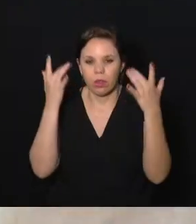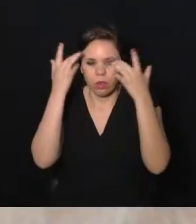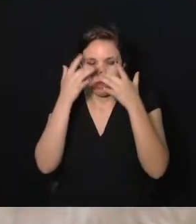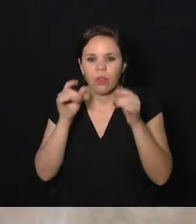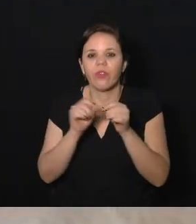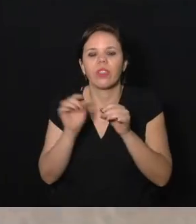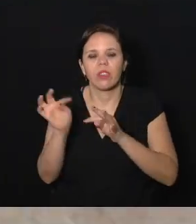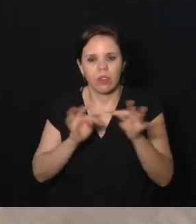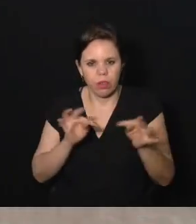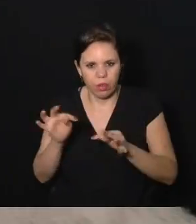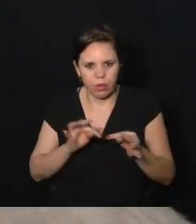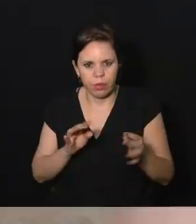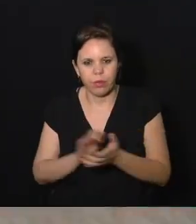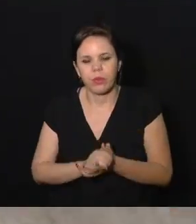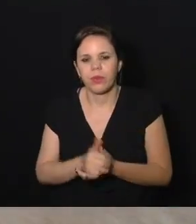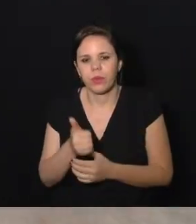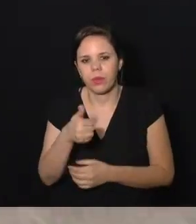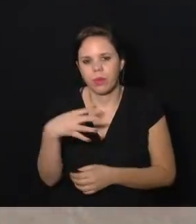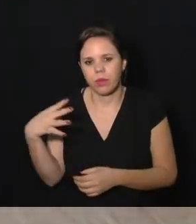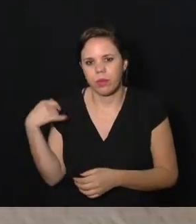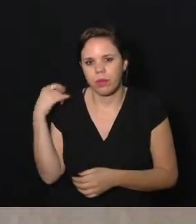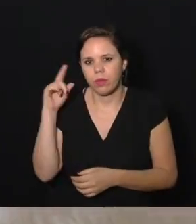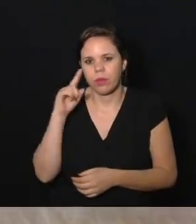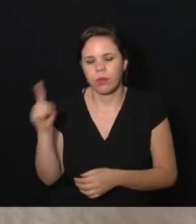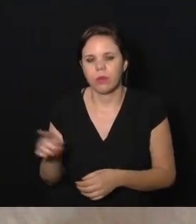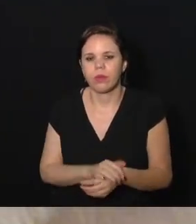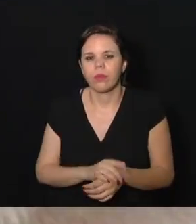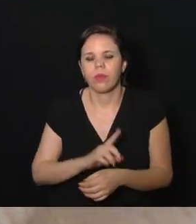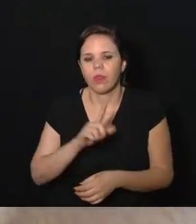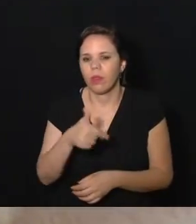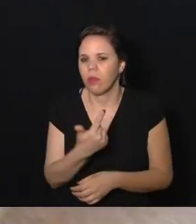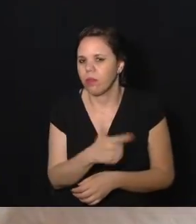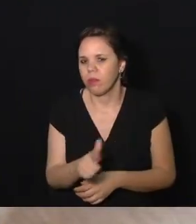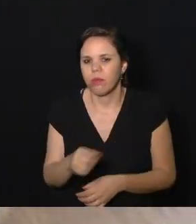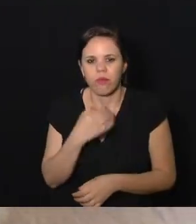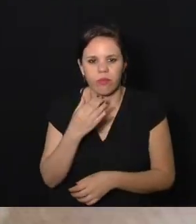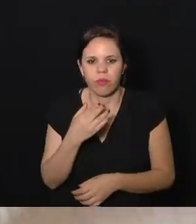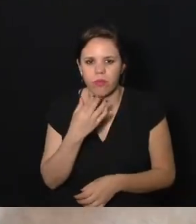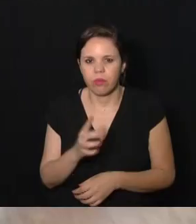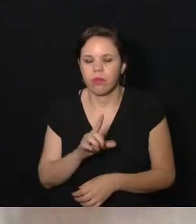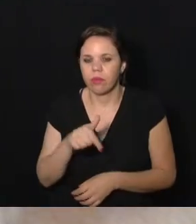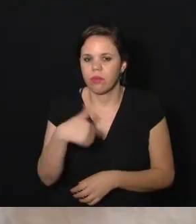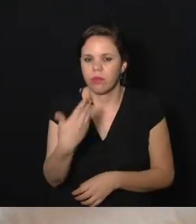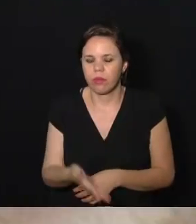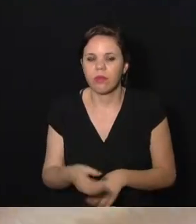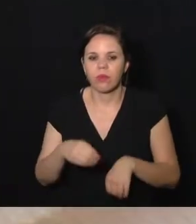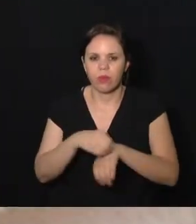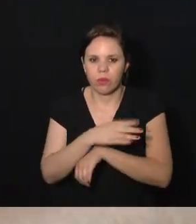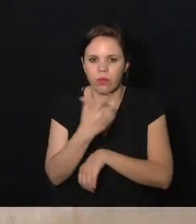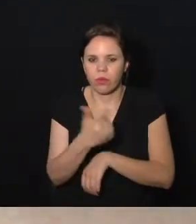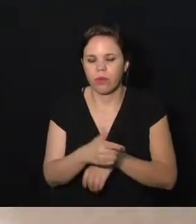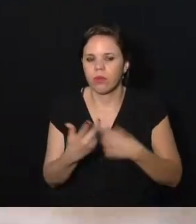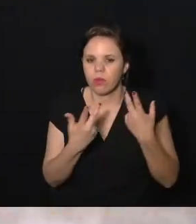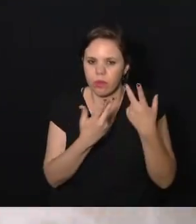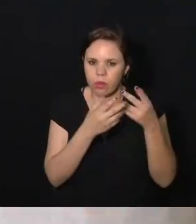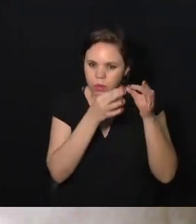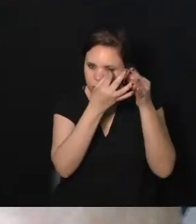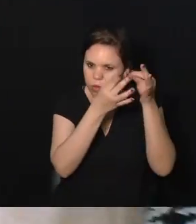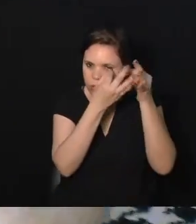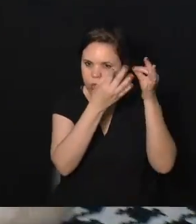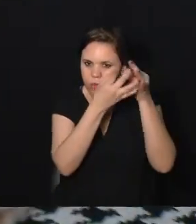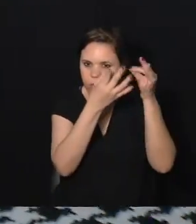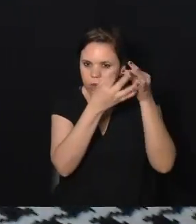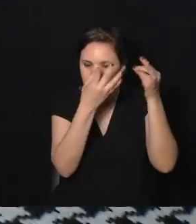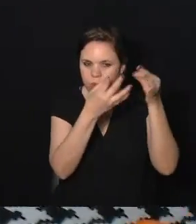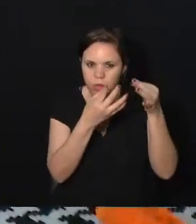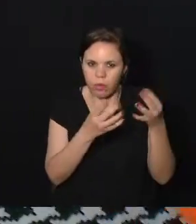feito o tratamento por uns 14 dias, mas ela não teve resposta, então foi aonde foi indicado uma cirurgia. Só que como